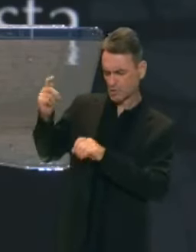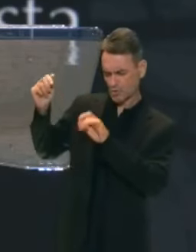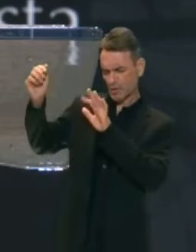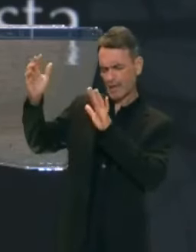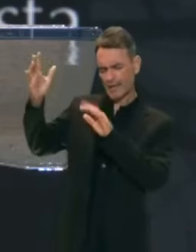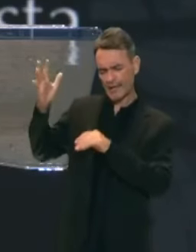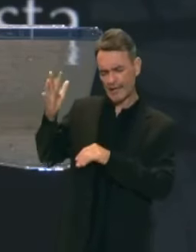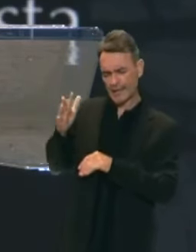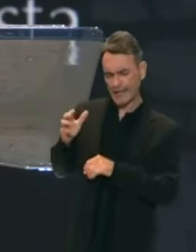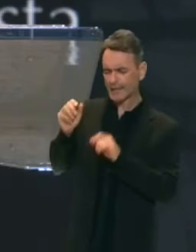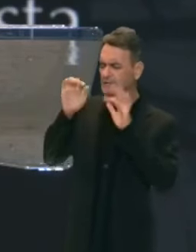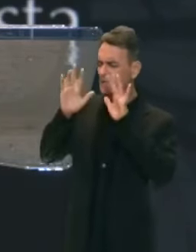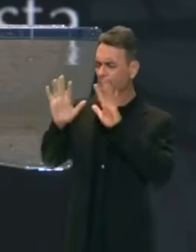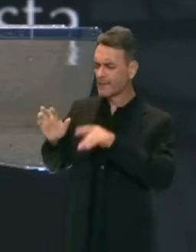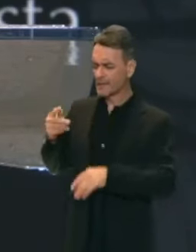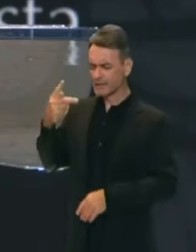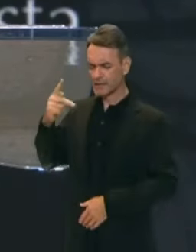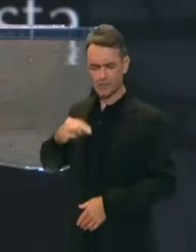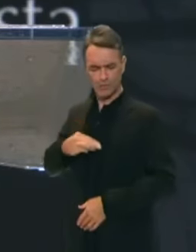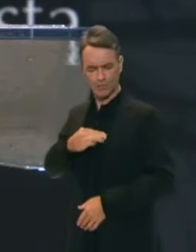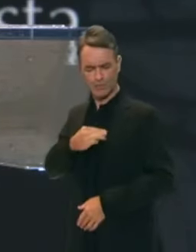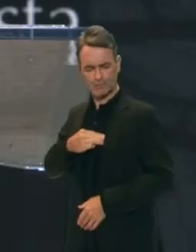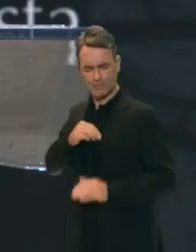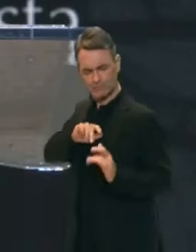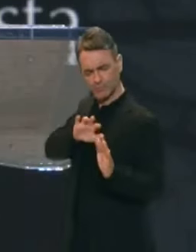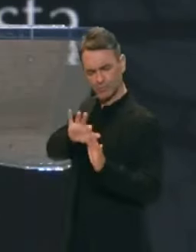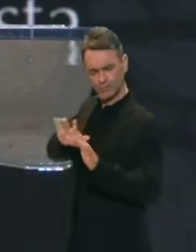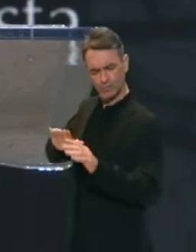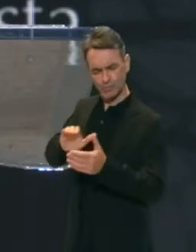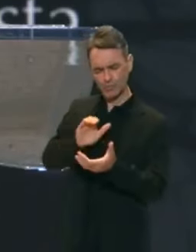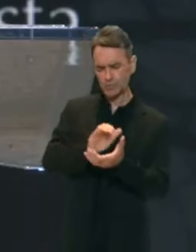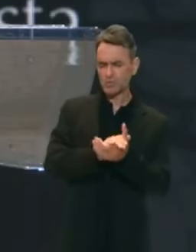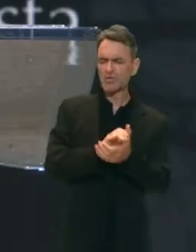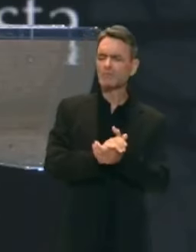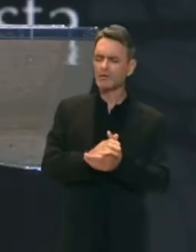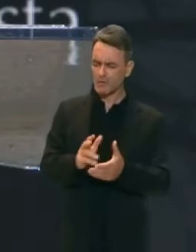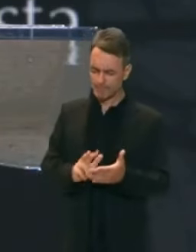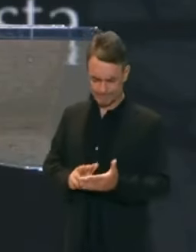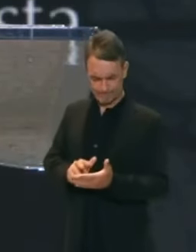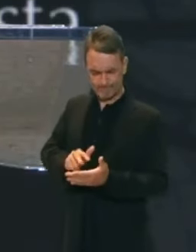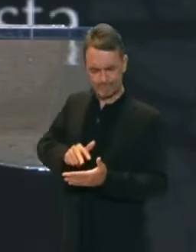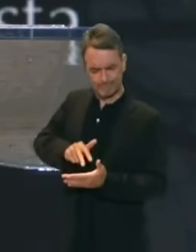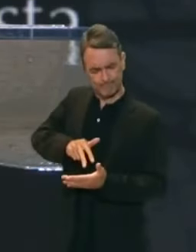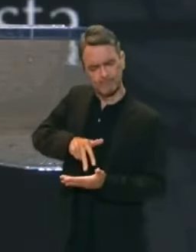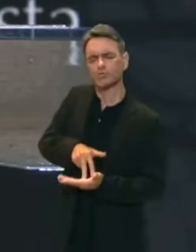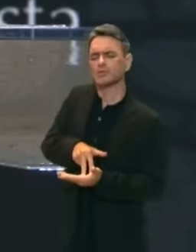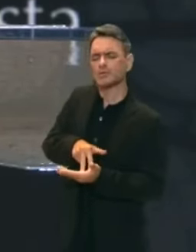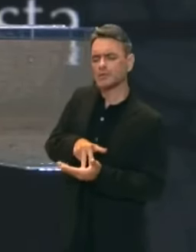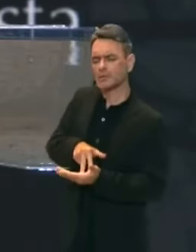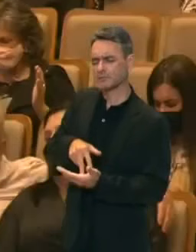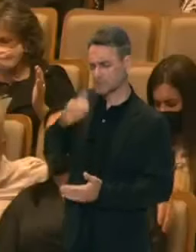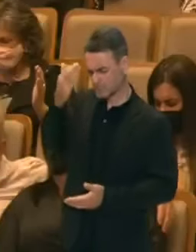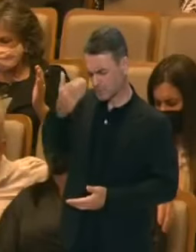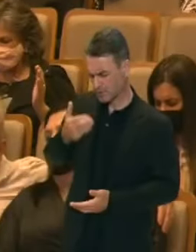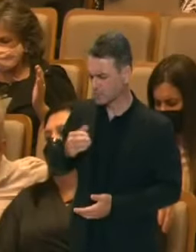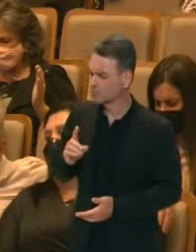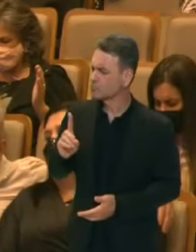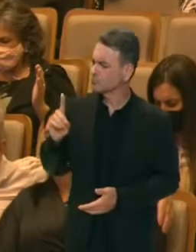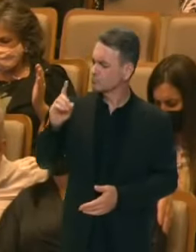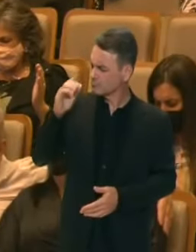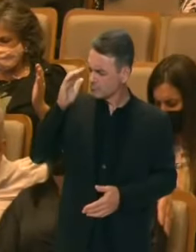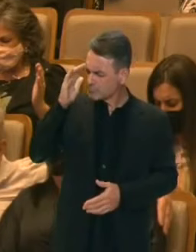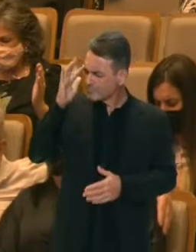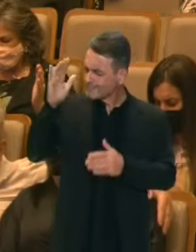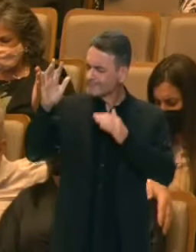tua bênção e a tua misericórdia. Que os casamentos se fortaleçam em ti. Que os